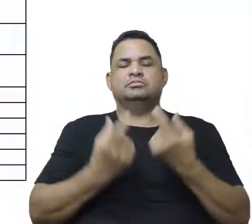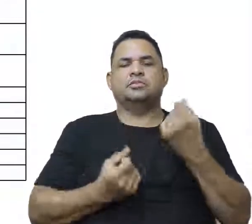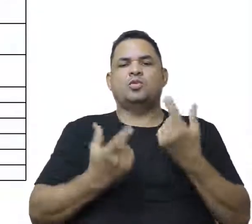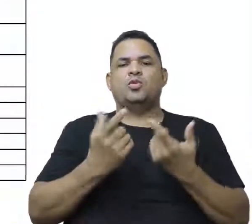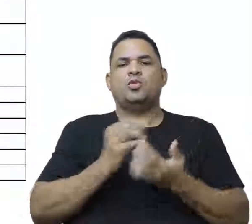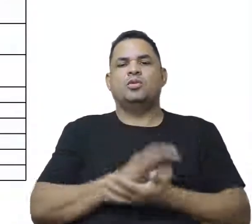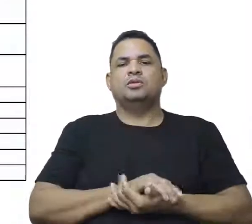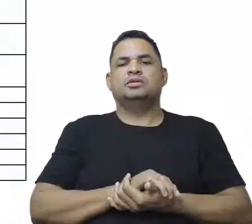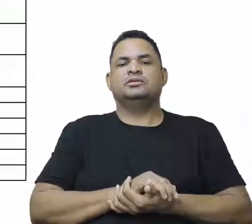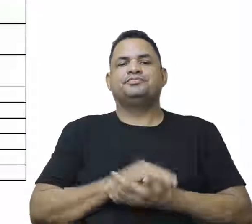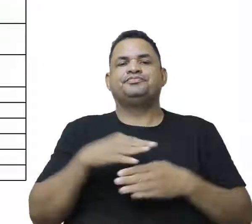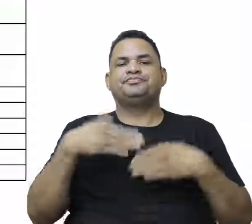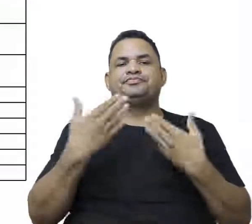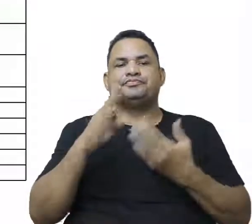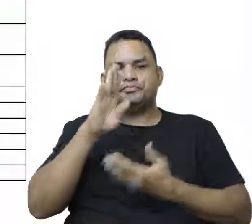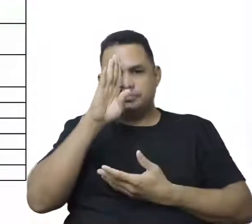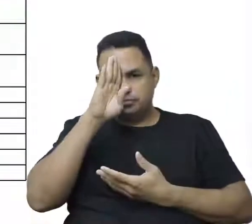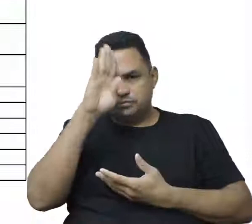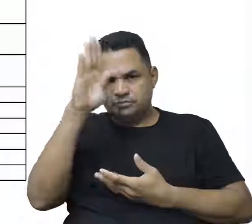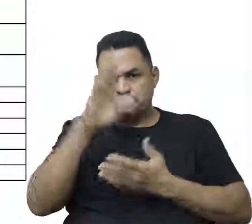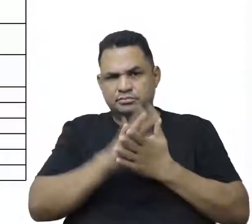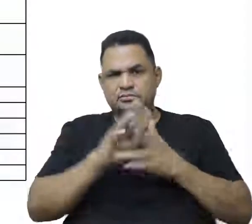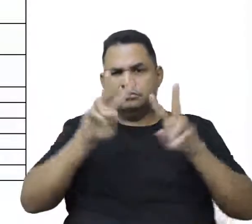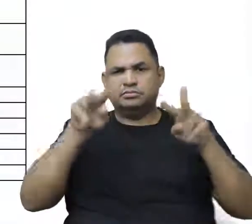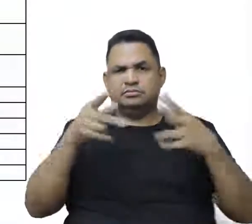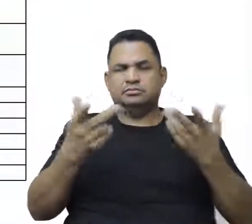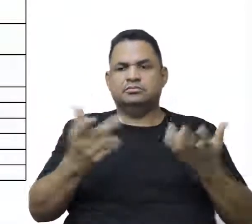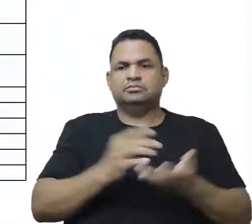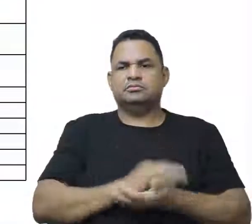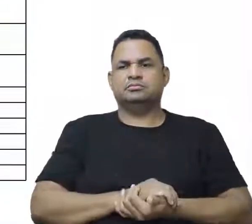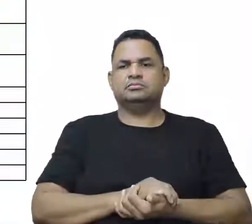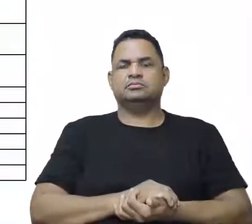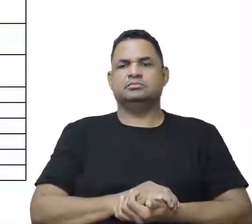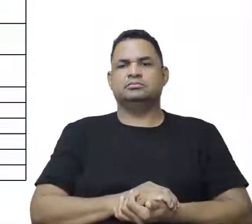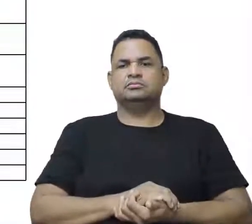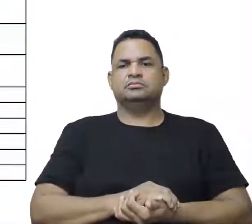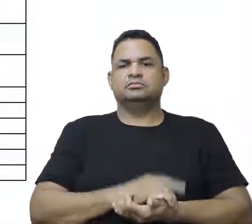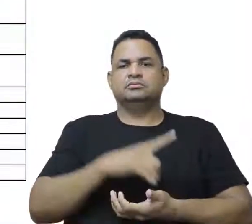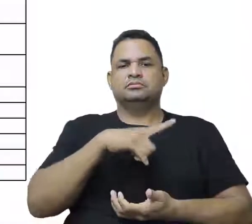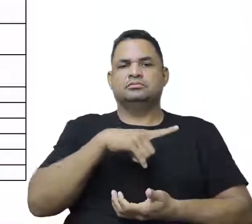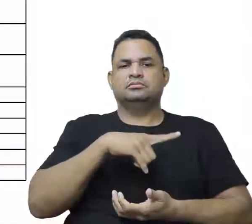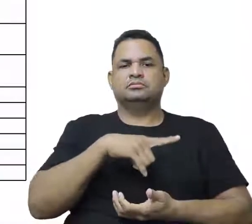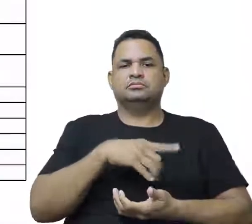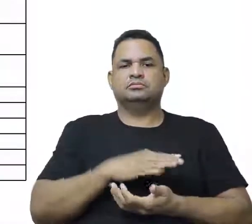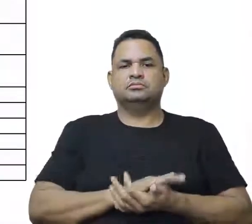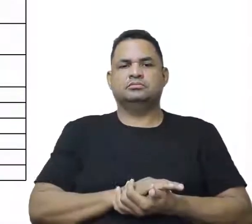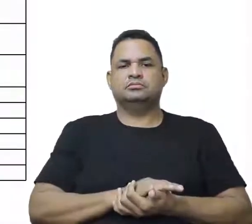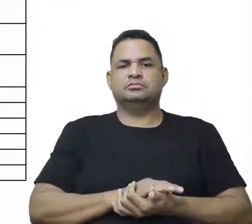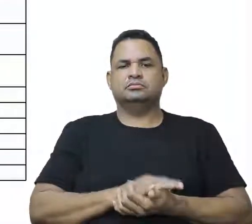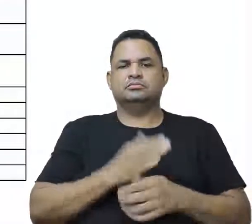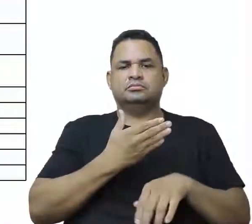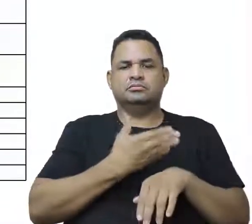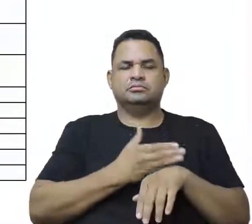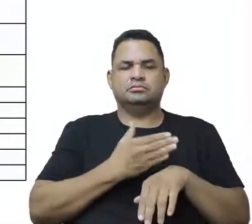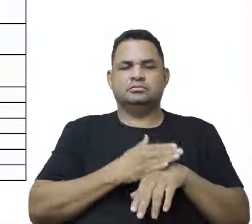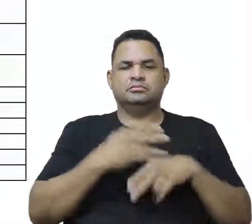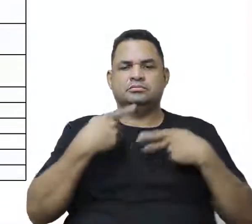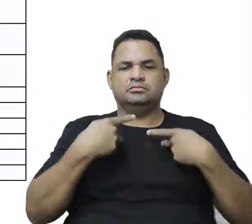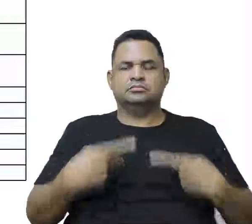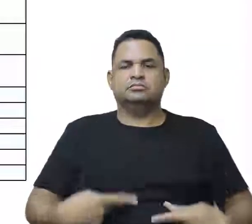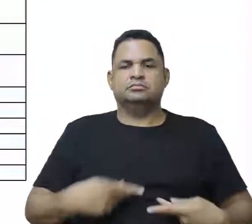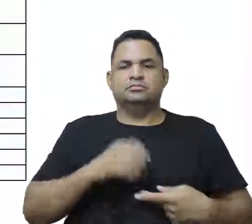né? Quais são as principais temáticas que têm caído, professora Iris? Nós temos aqui práticas corporais e